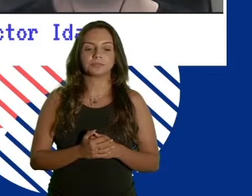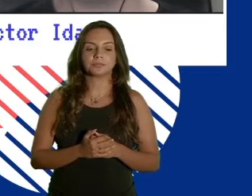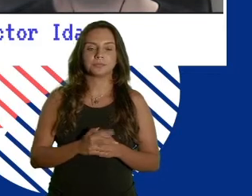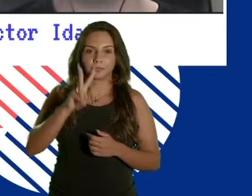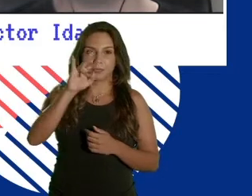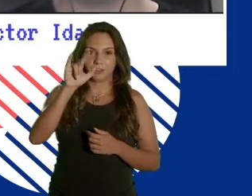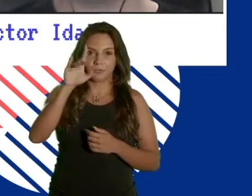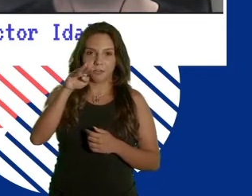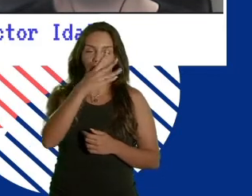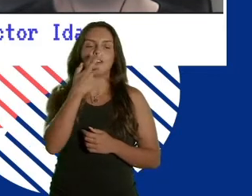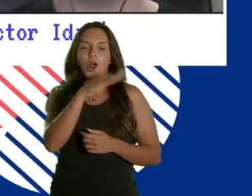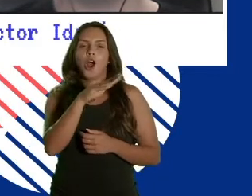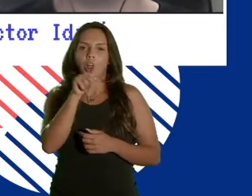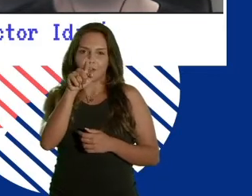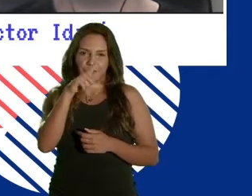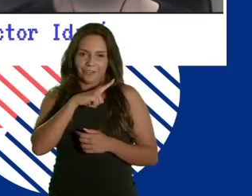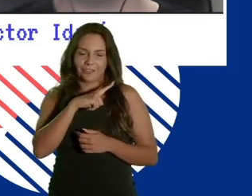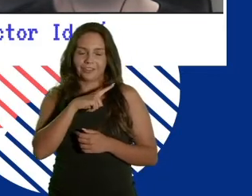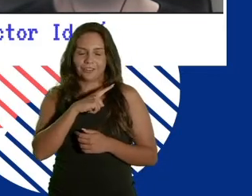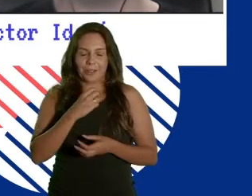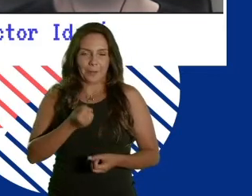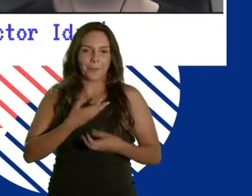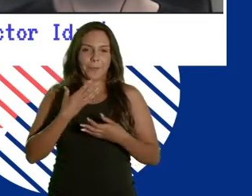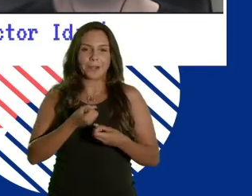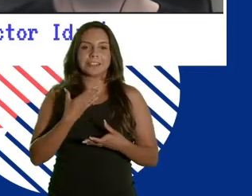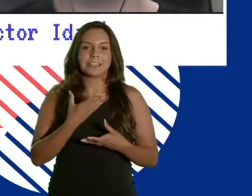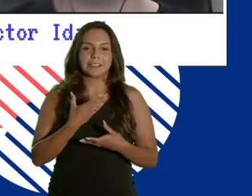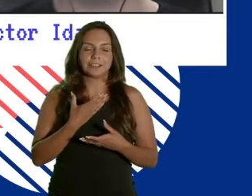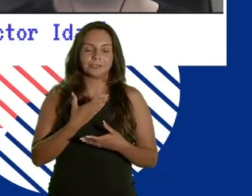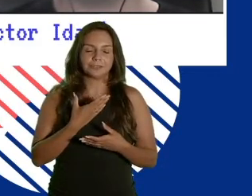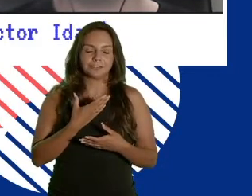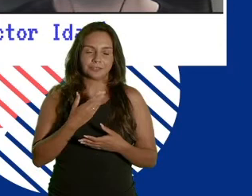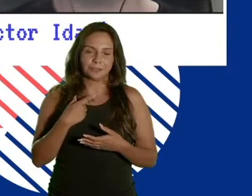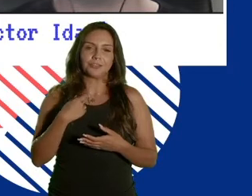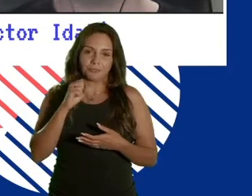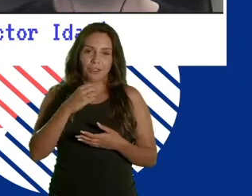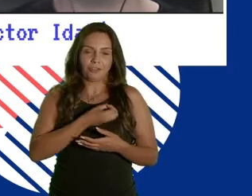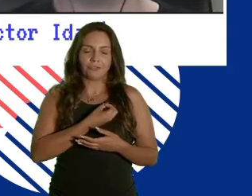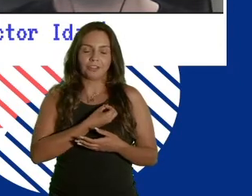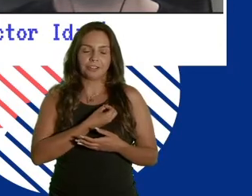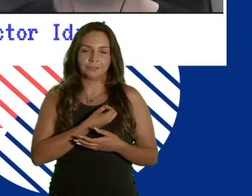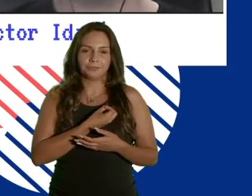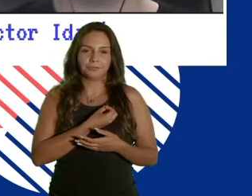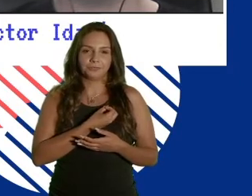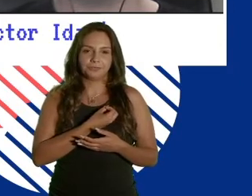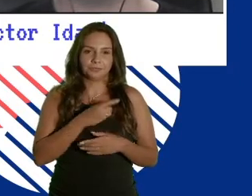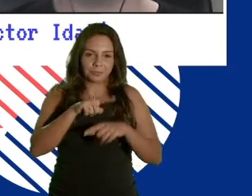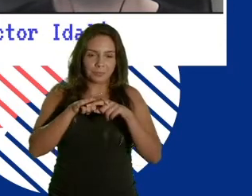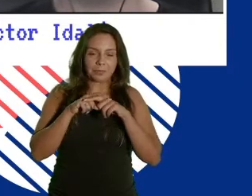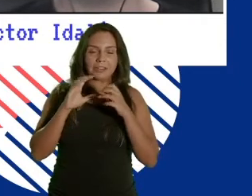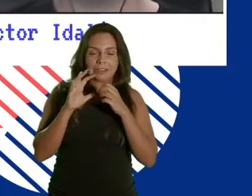Vilma, você vive em estado de poesia? Eu falei, vivo, apesar da